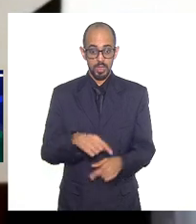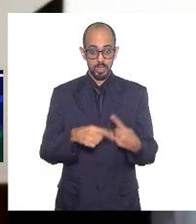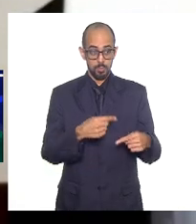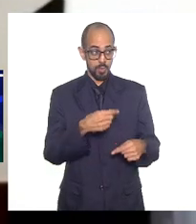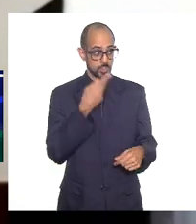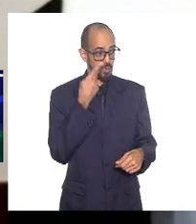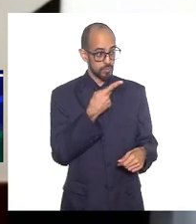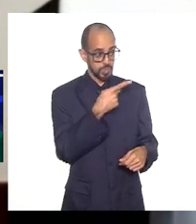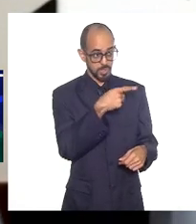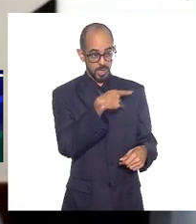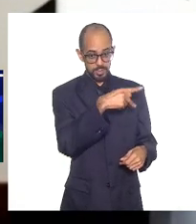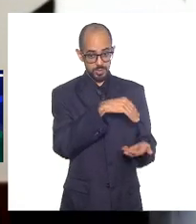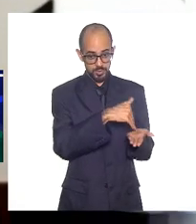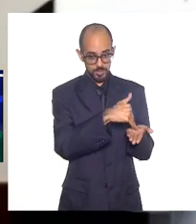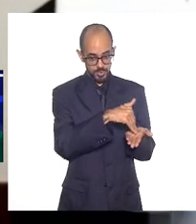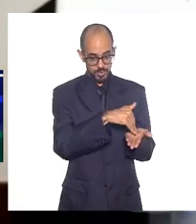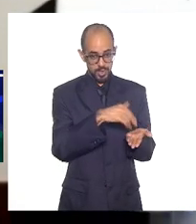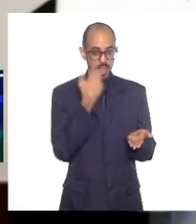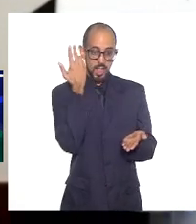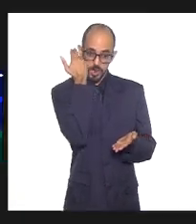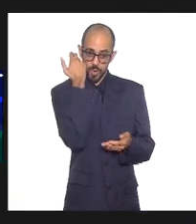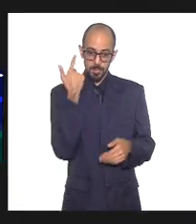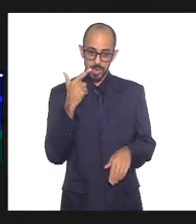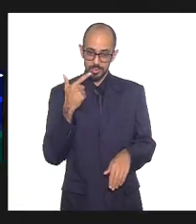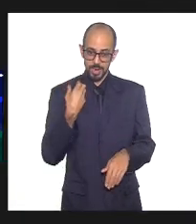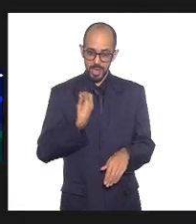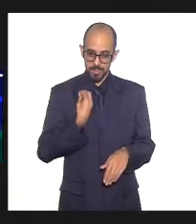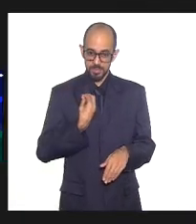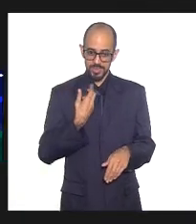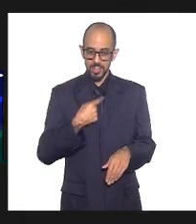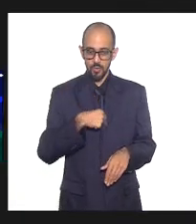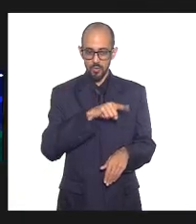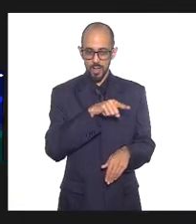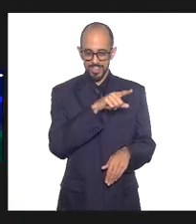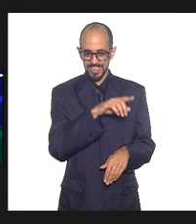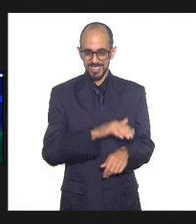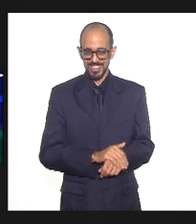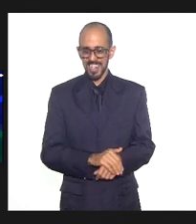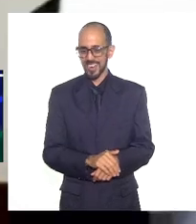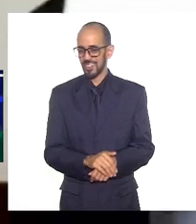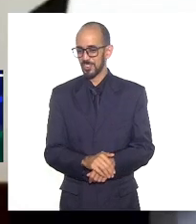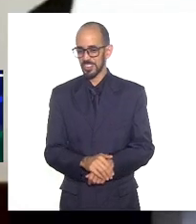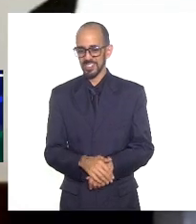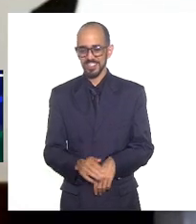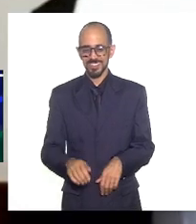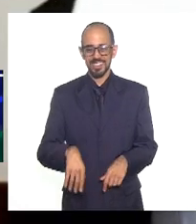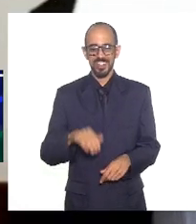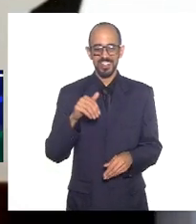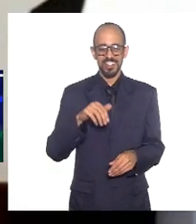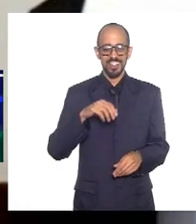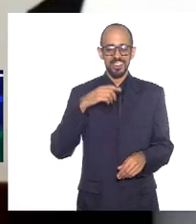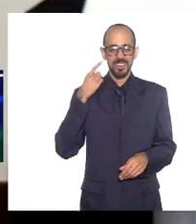fazer uma visita. O Eliomar não está, mas vai voto eu. Voto sim. Voto sim, presidente. Deputado Fábio Silva.